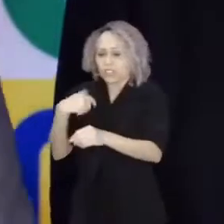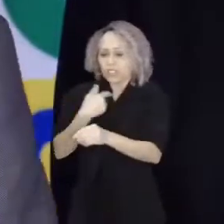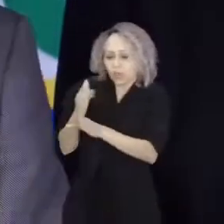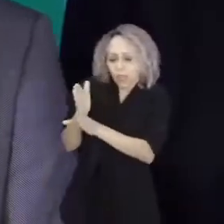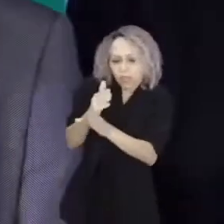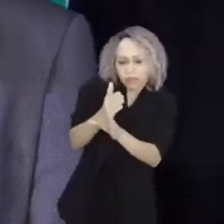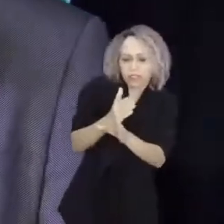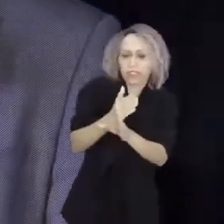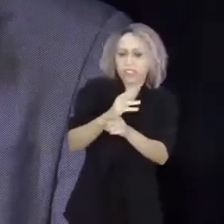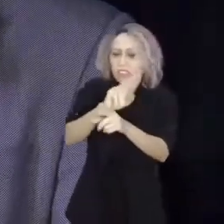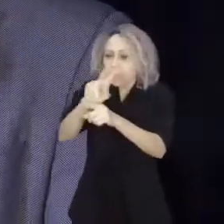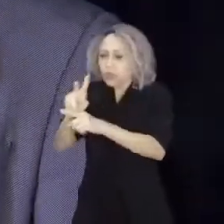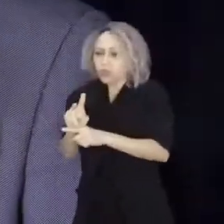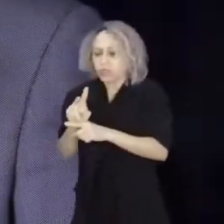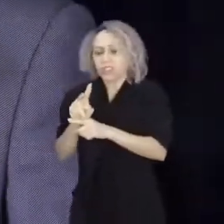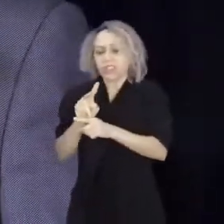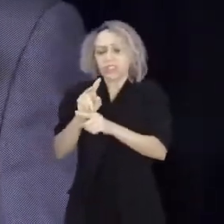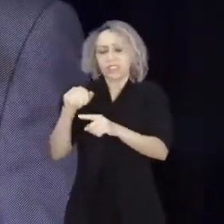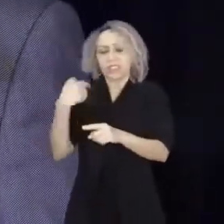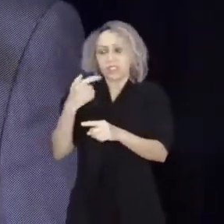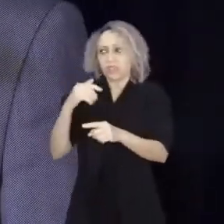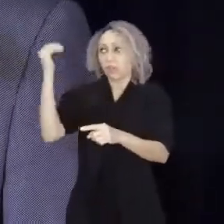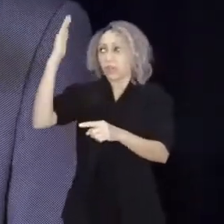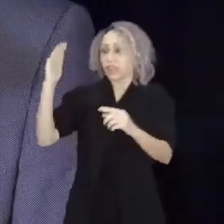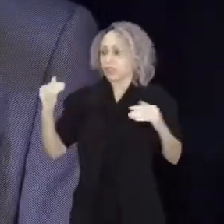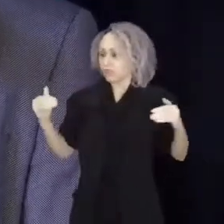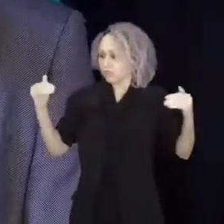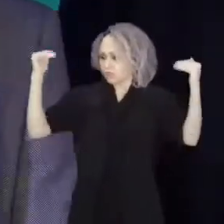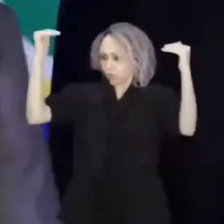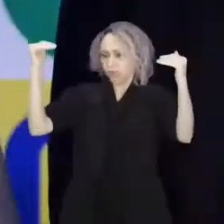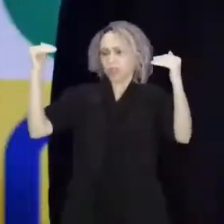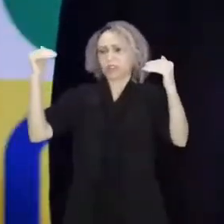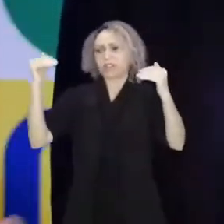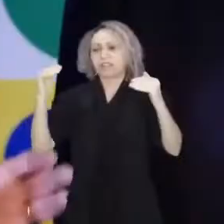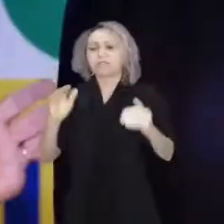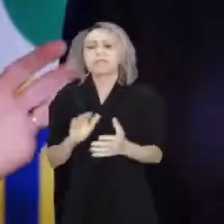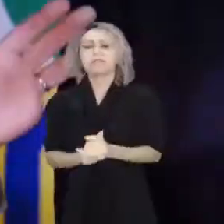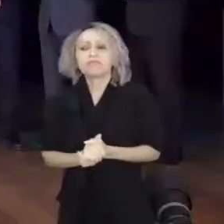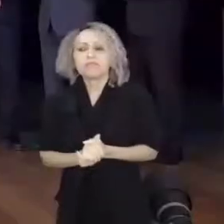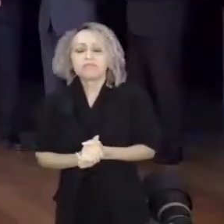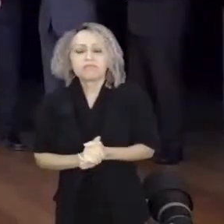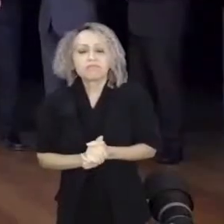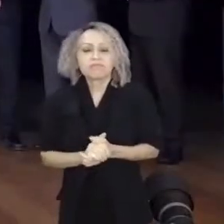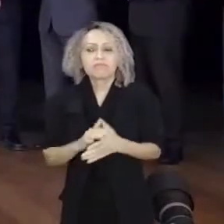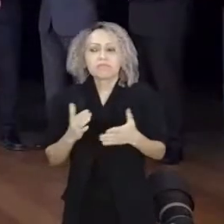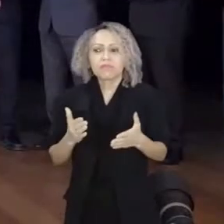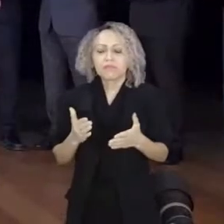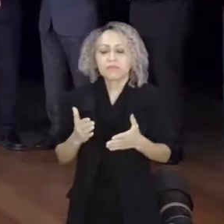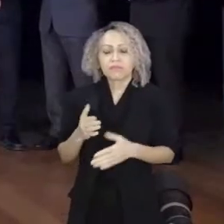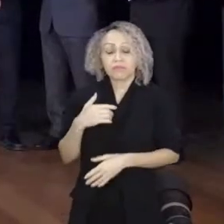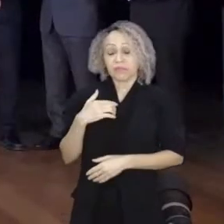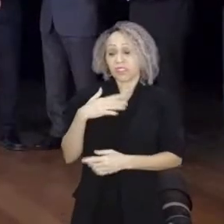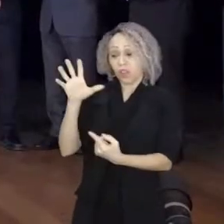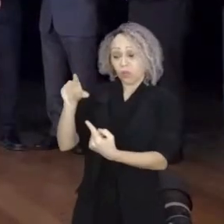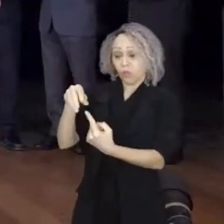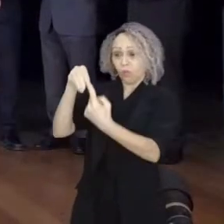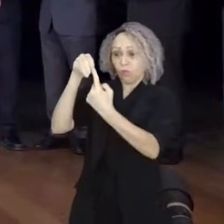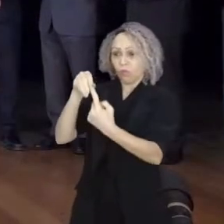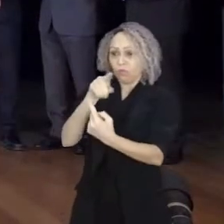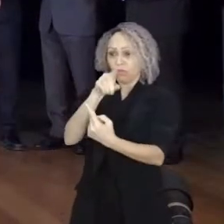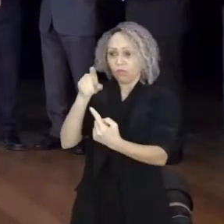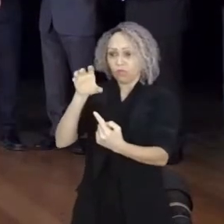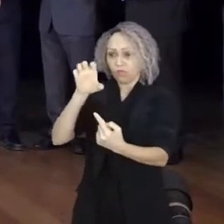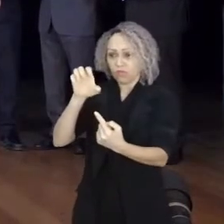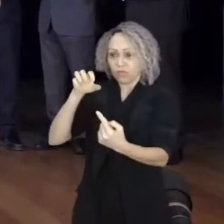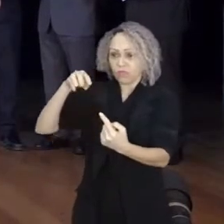ninguém mais preparado para cuidar da defesa do que o companheiro Zé Múcio. Eu já